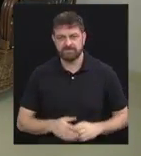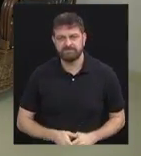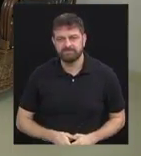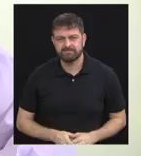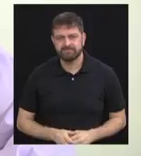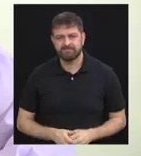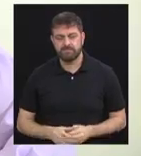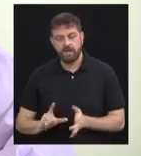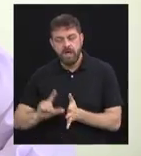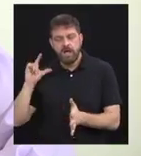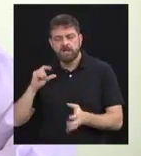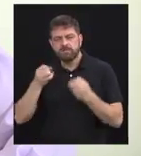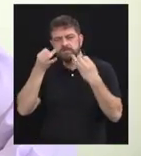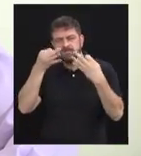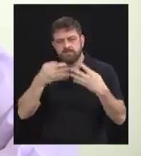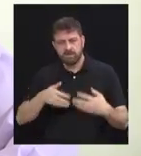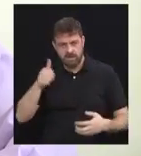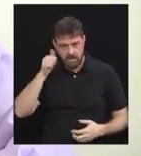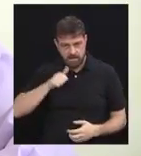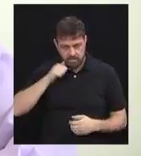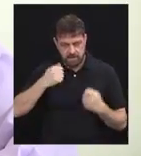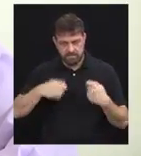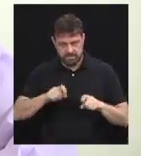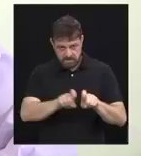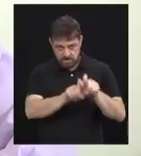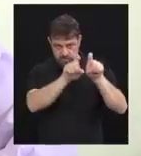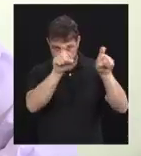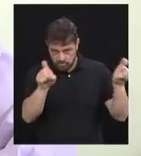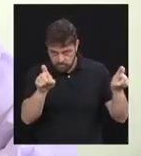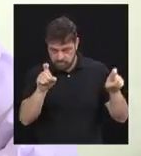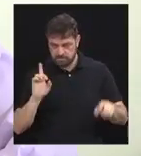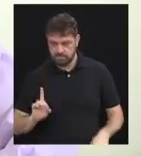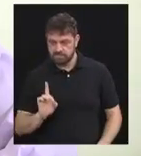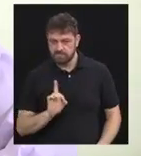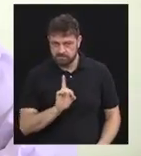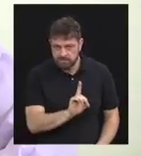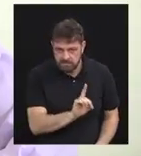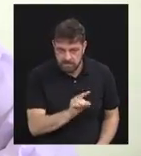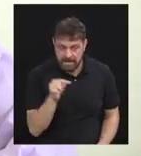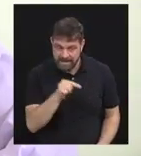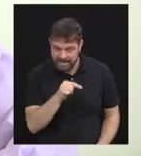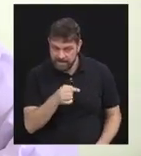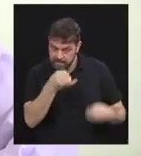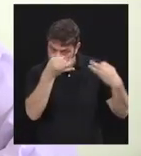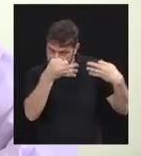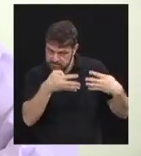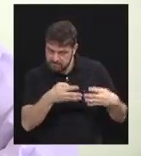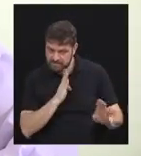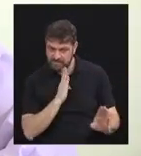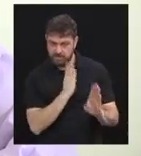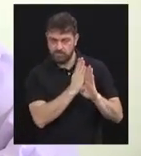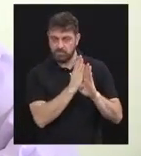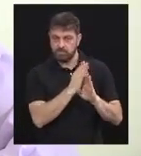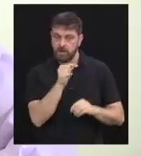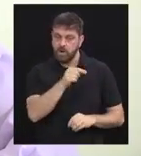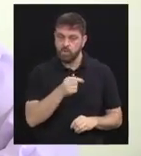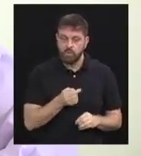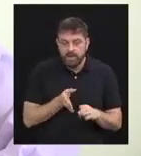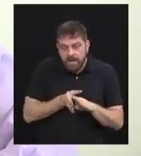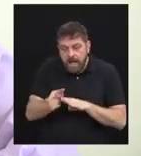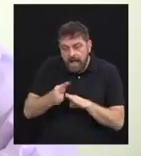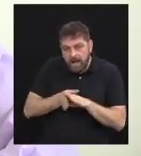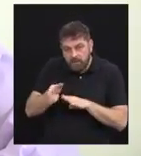no primeiro bloco que a mulher deve procurar o ginecologista, mas é ele que dá o diagnóstico ou ele faz um encaminhamento